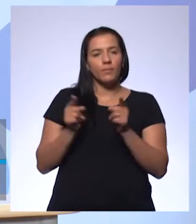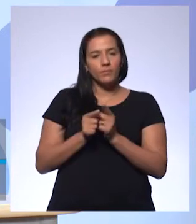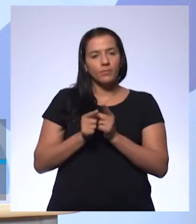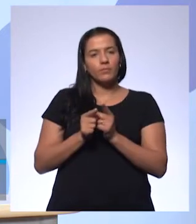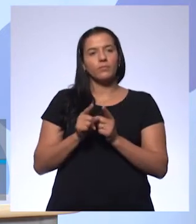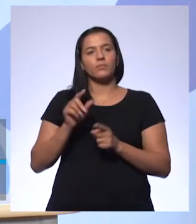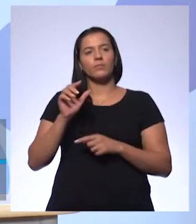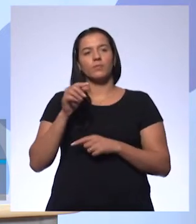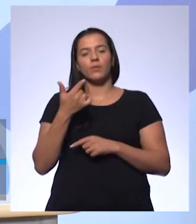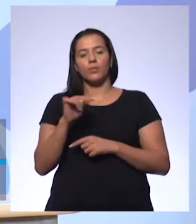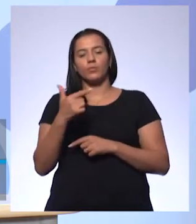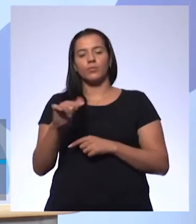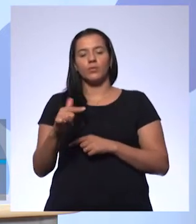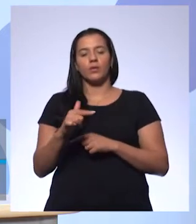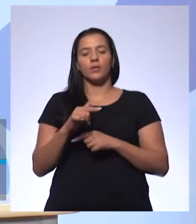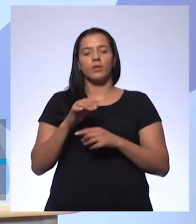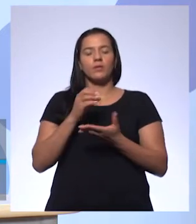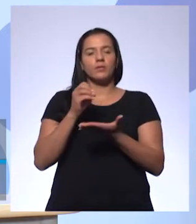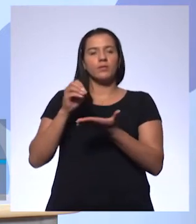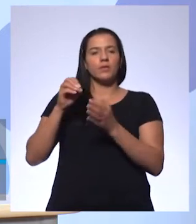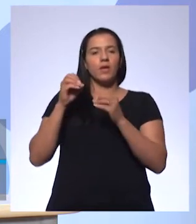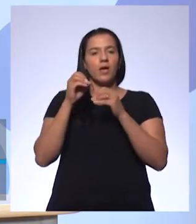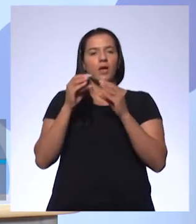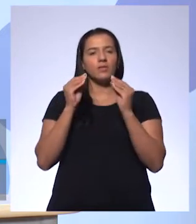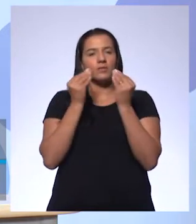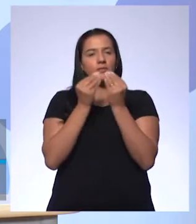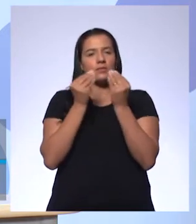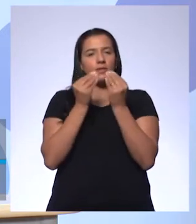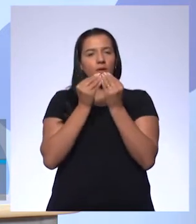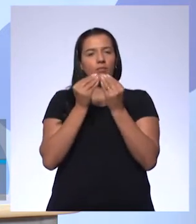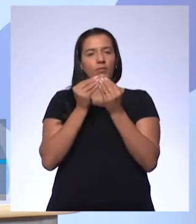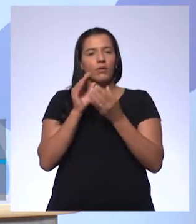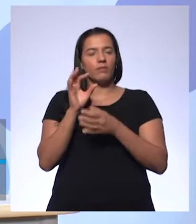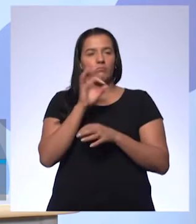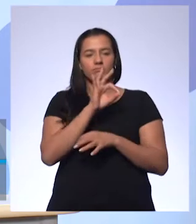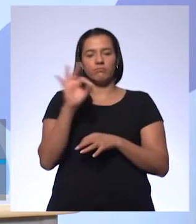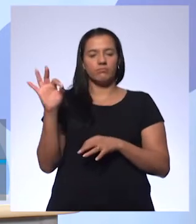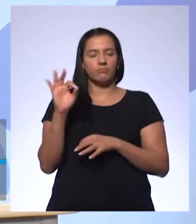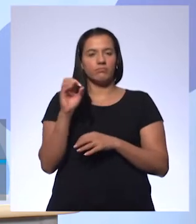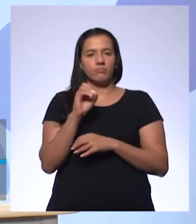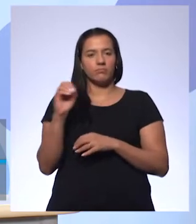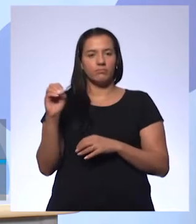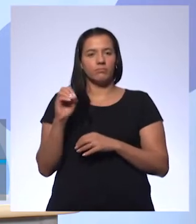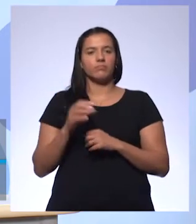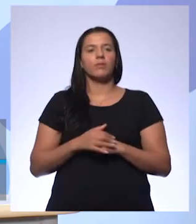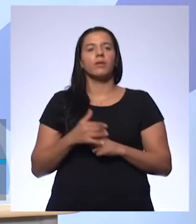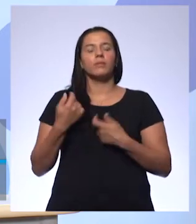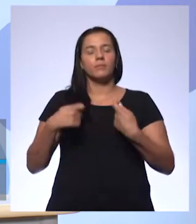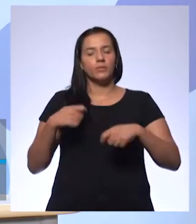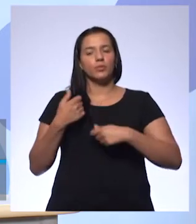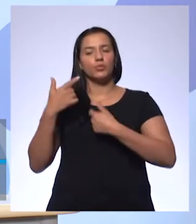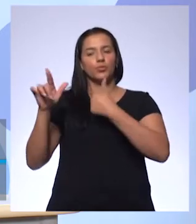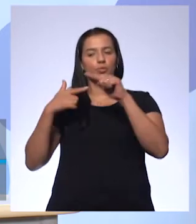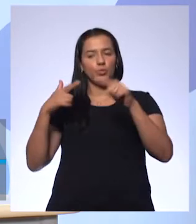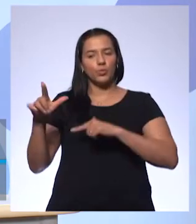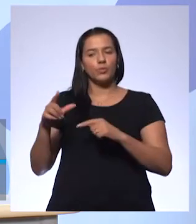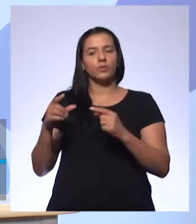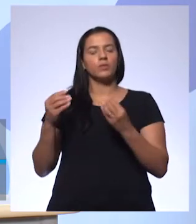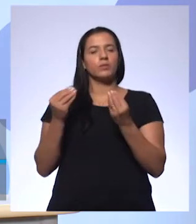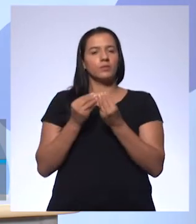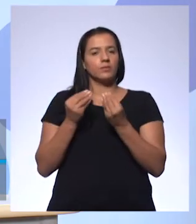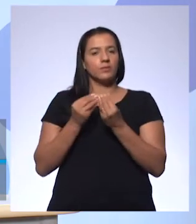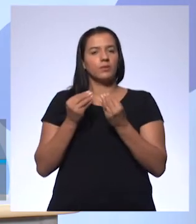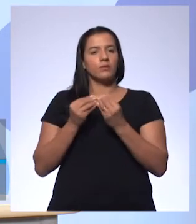seja, não possuem nenhuma célula. Perfeito. Eles necessitam de outras células, né, para replicar seu material